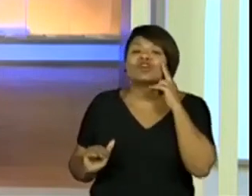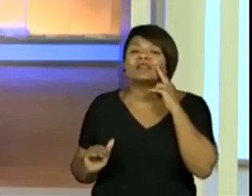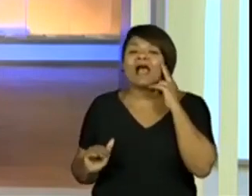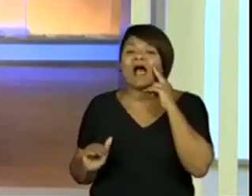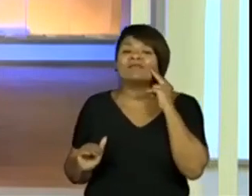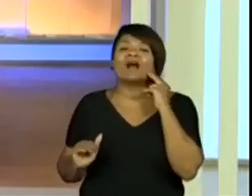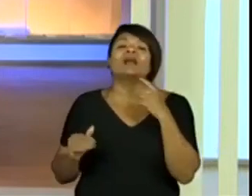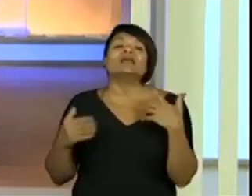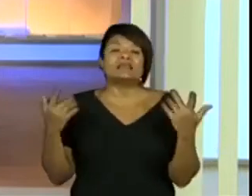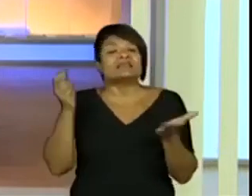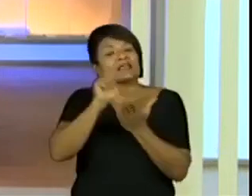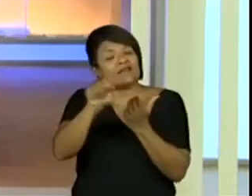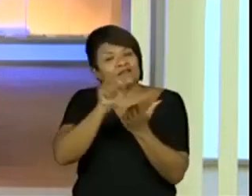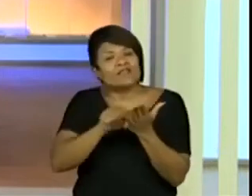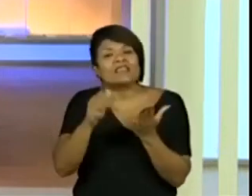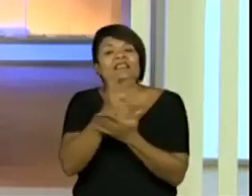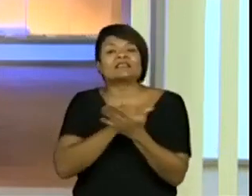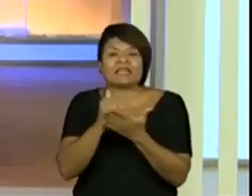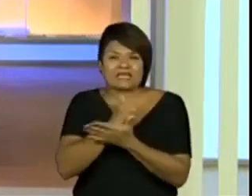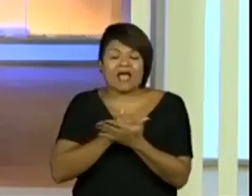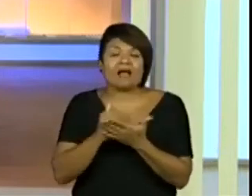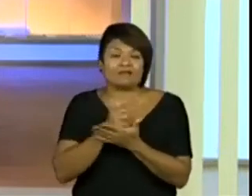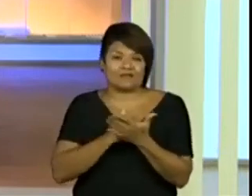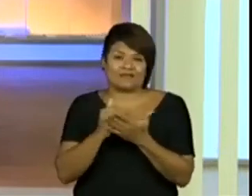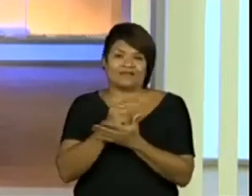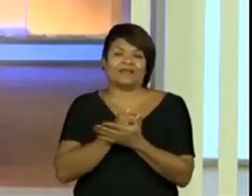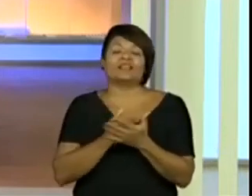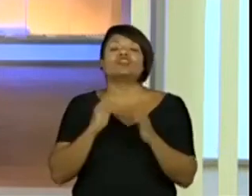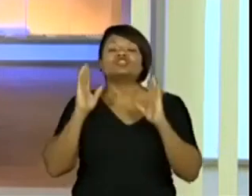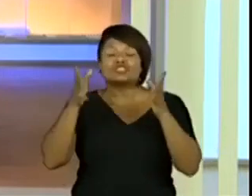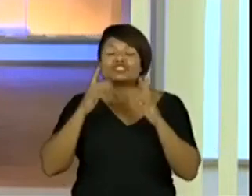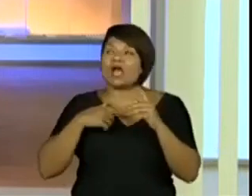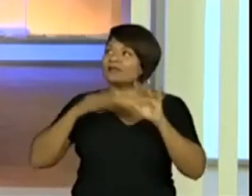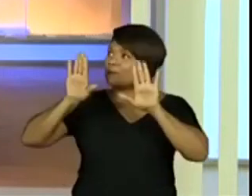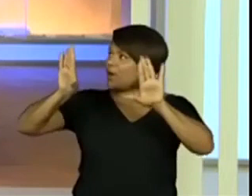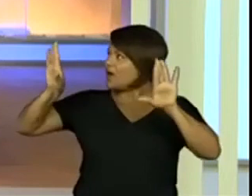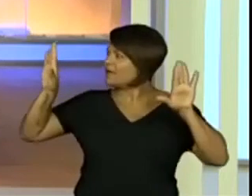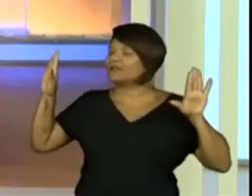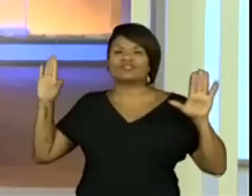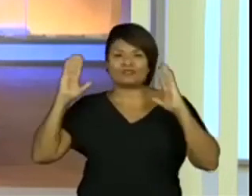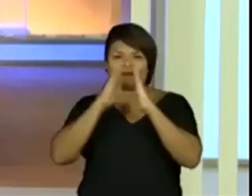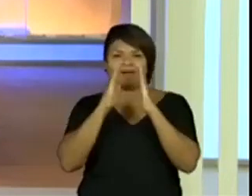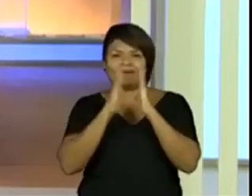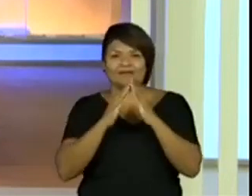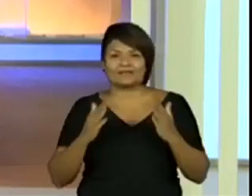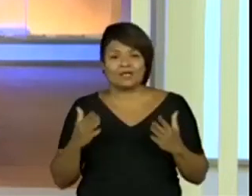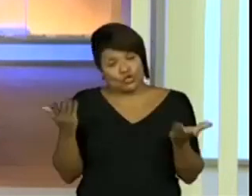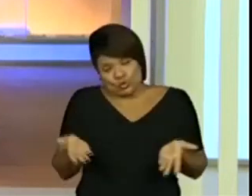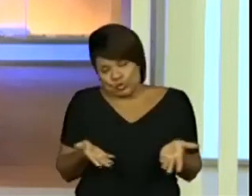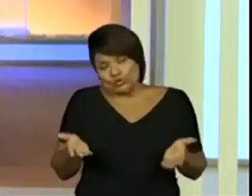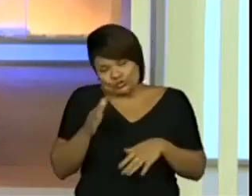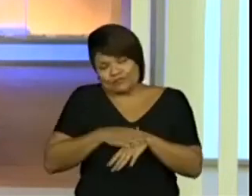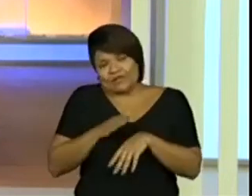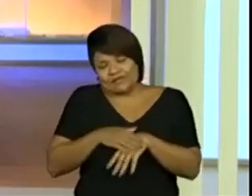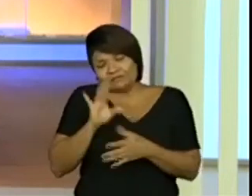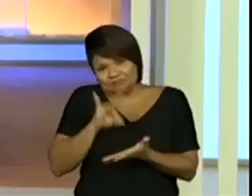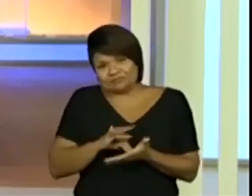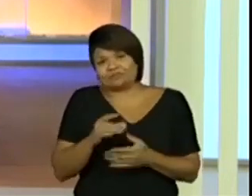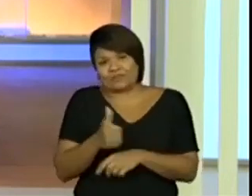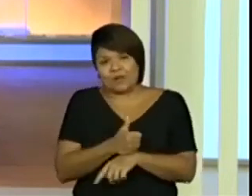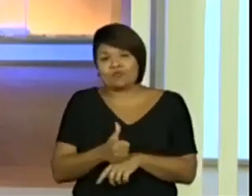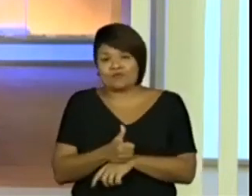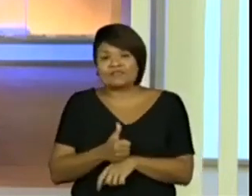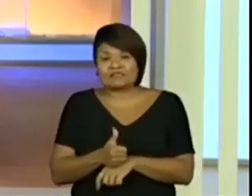e escrevia e desenhava nas paredes da casa, já mais ou menos que projetando o que ela faz hoje. Né?